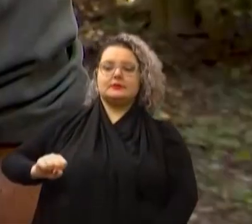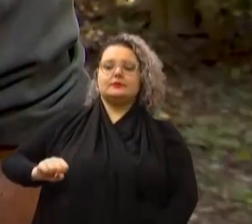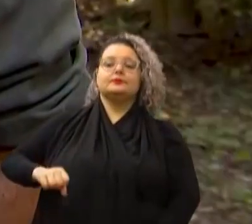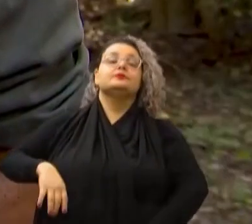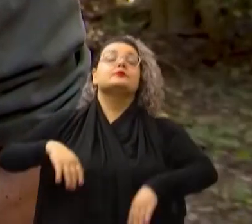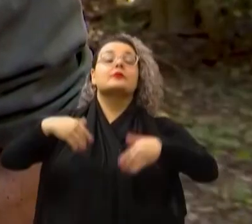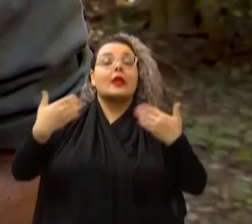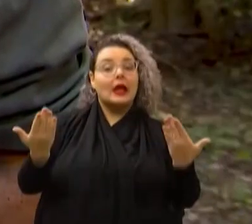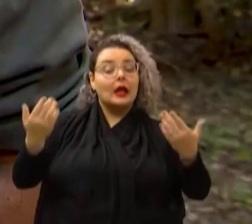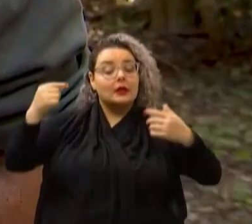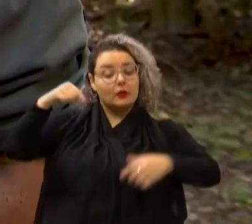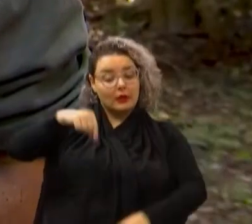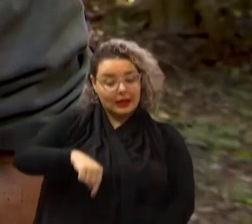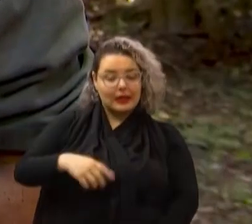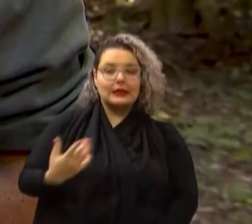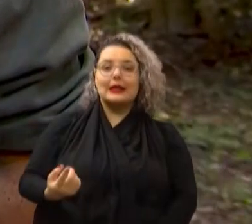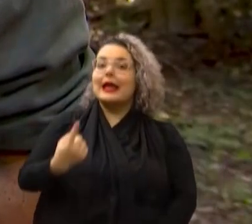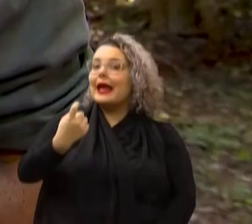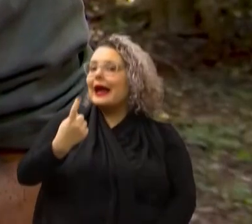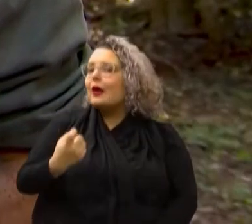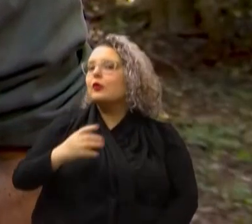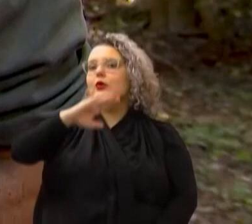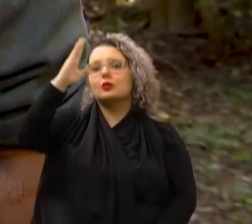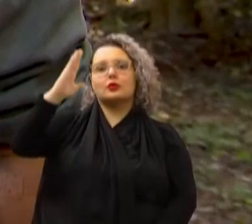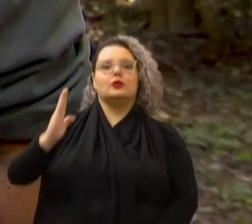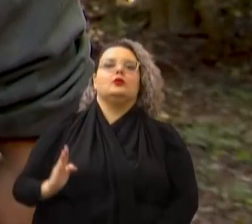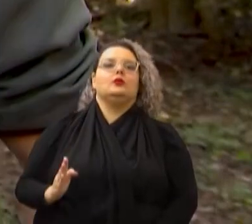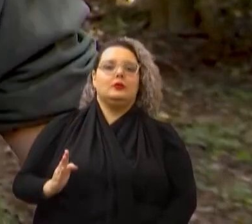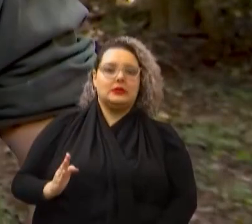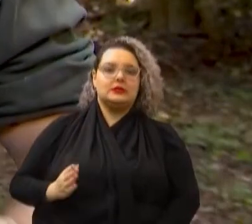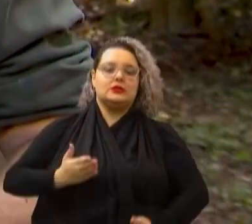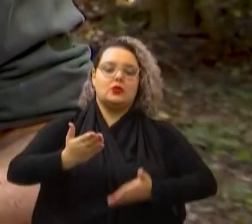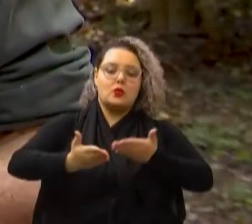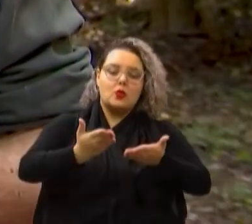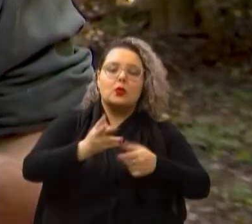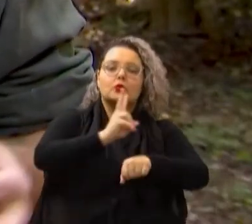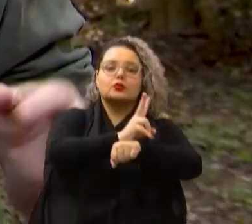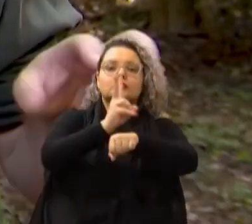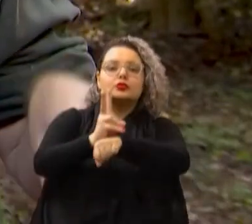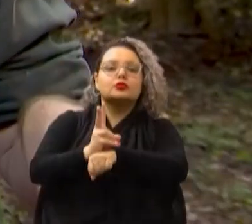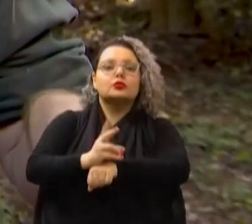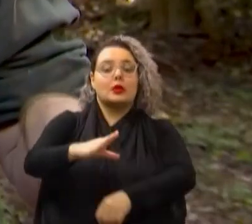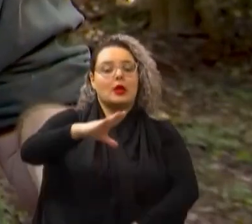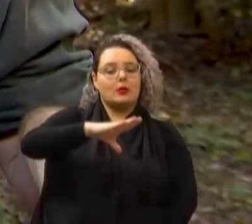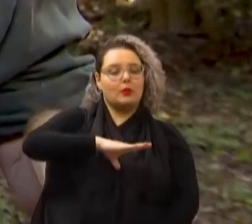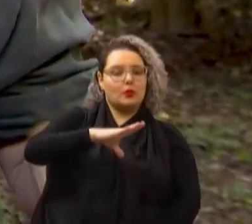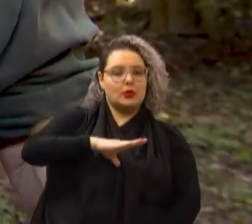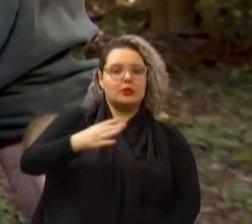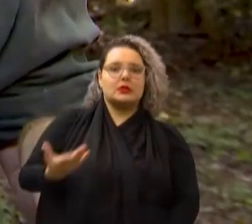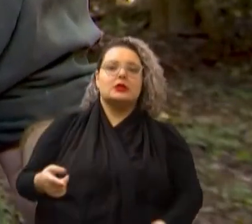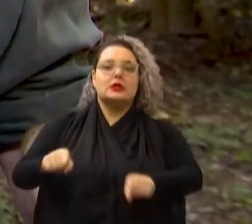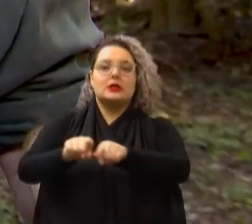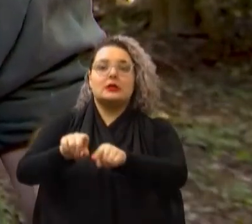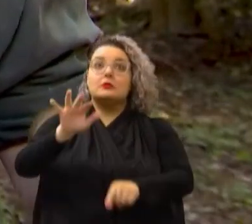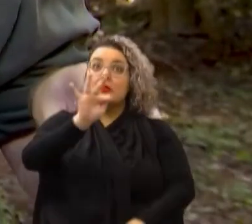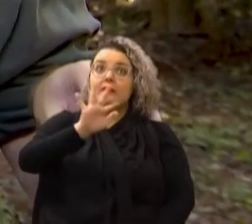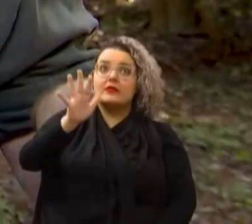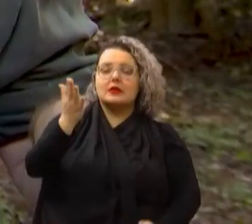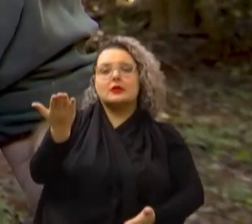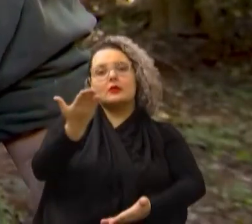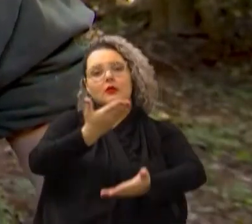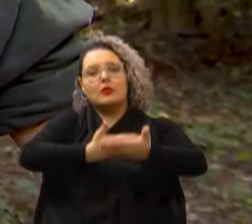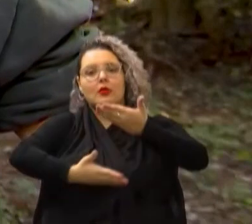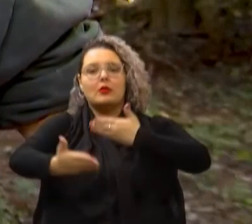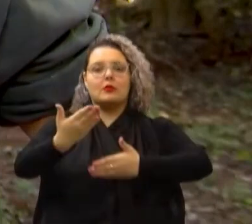A Mata Santa Genebra ela é a única unidade de conservação no Brasil que tem uma gestão compartilhada desse tipo, entre o município e a